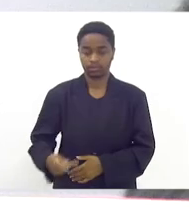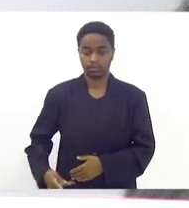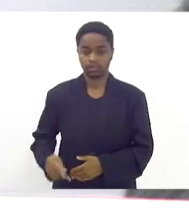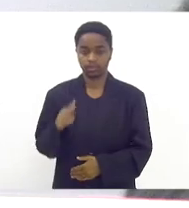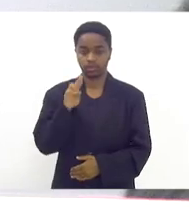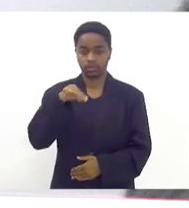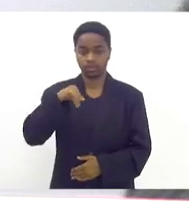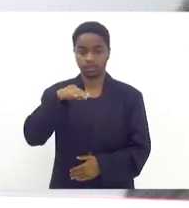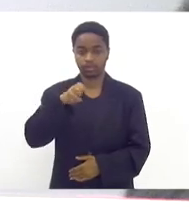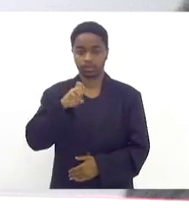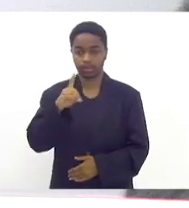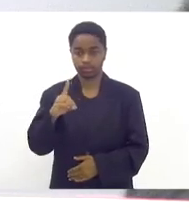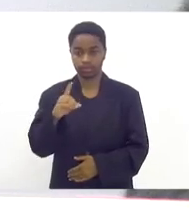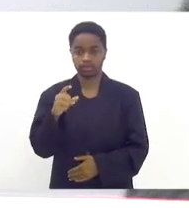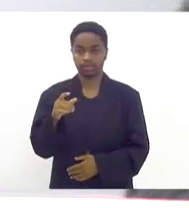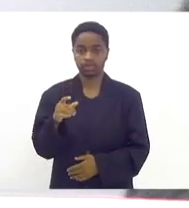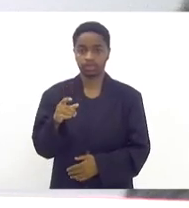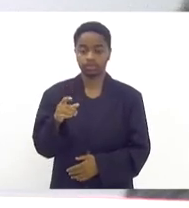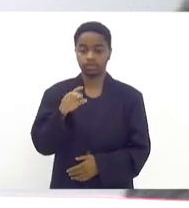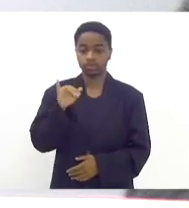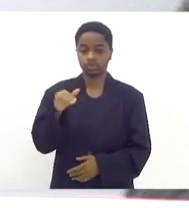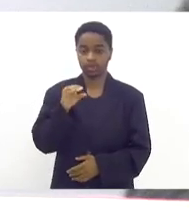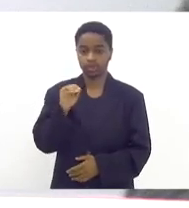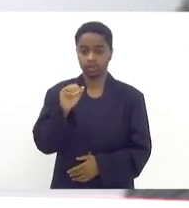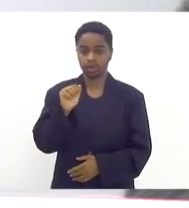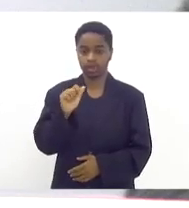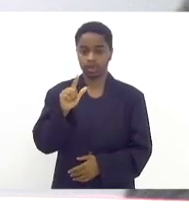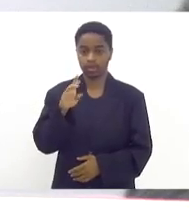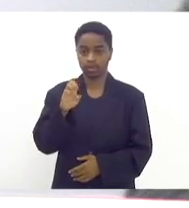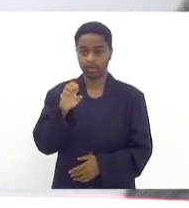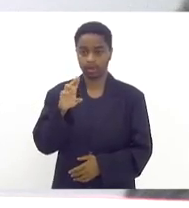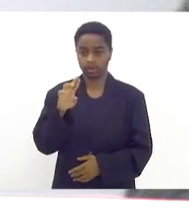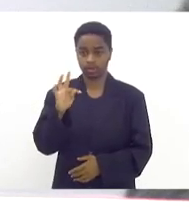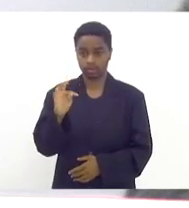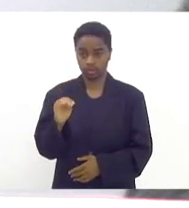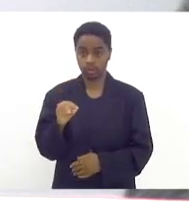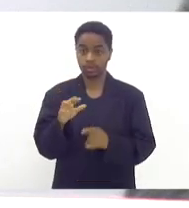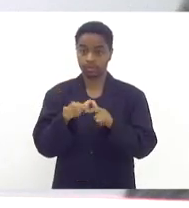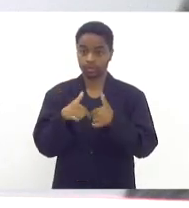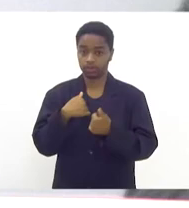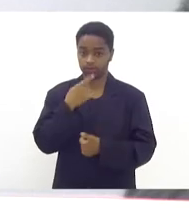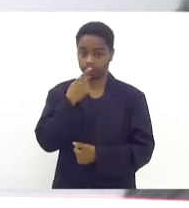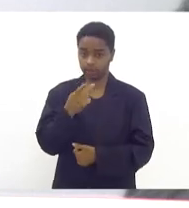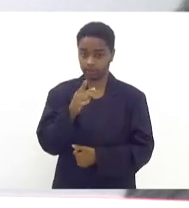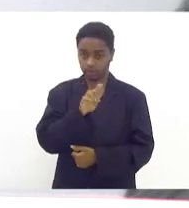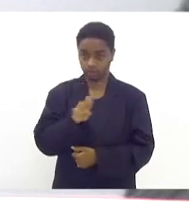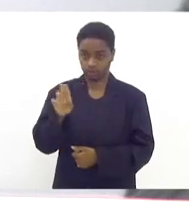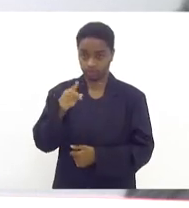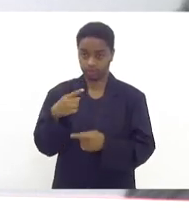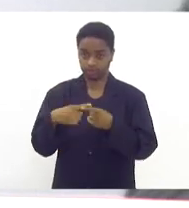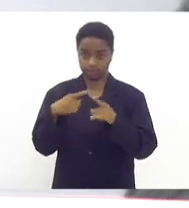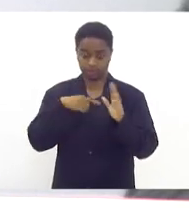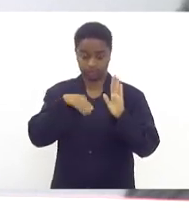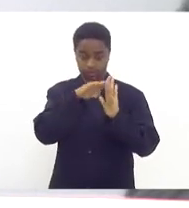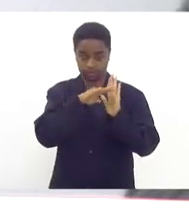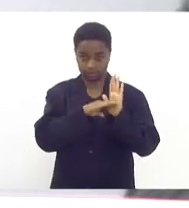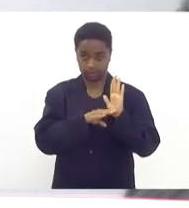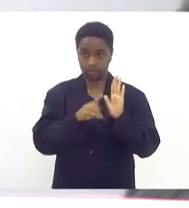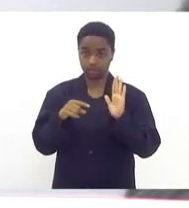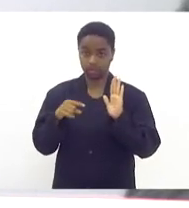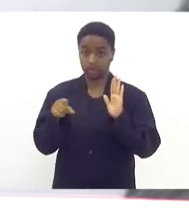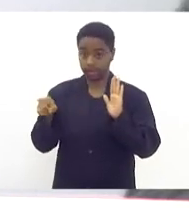rid Dr João Alberto da Cruz que por isso que eu citei o nome aqui não tava na lista to porque a gente recebeu